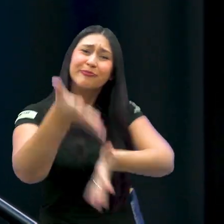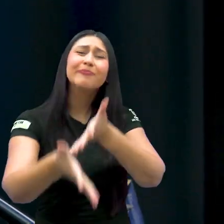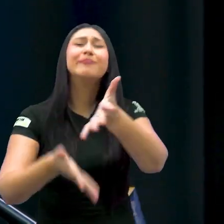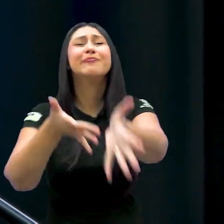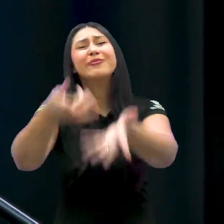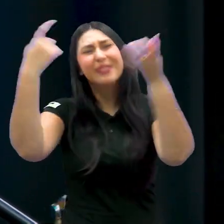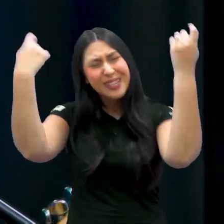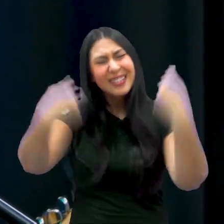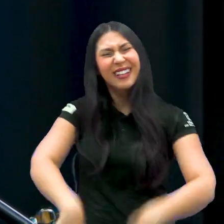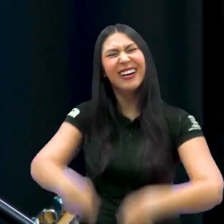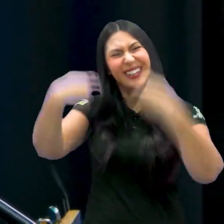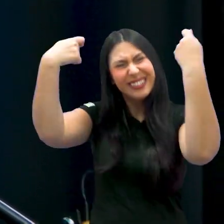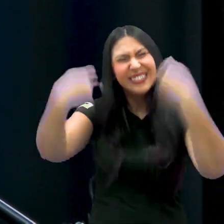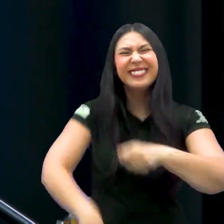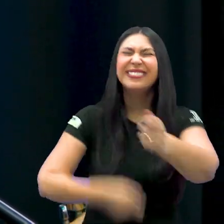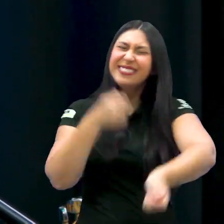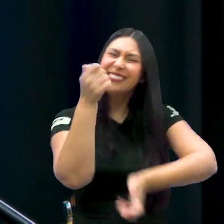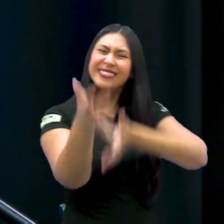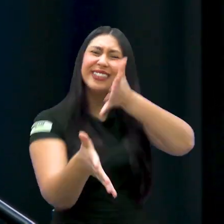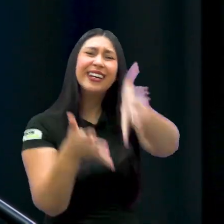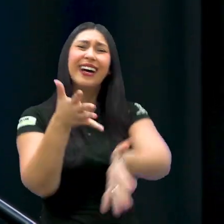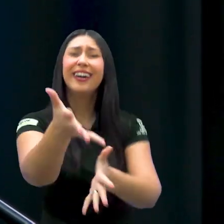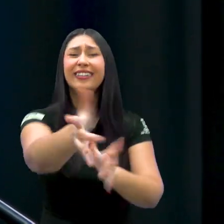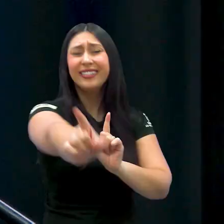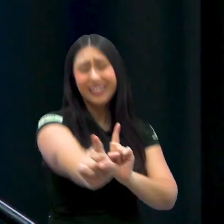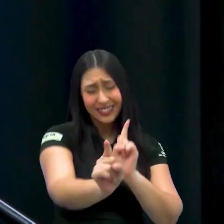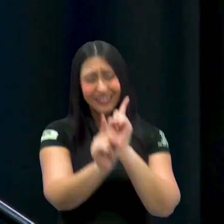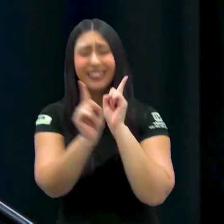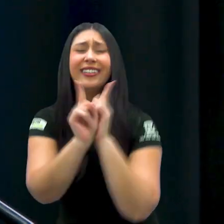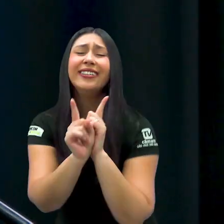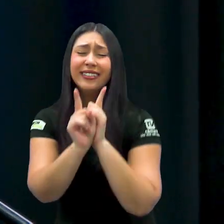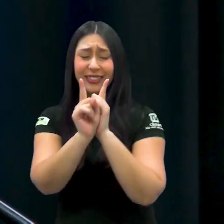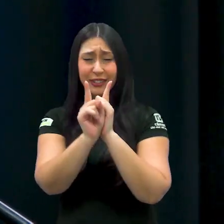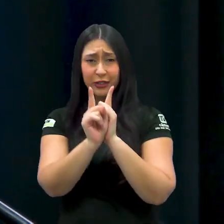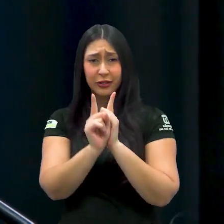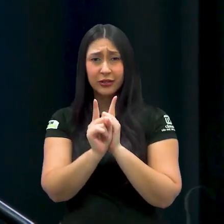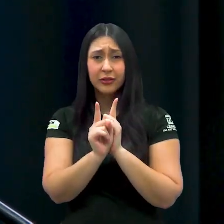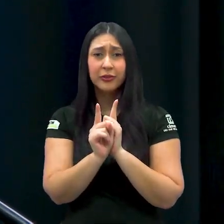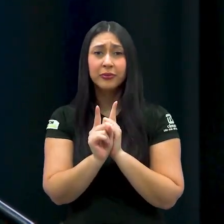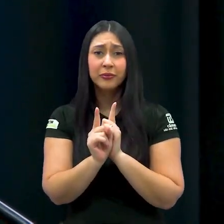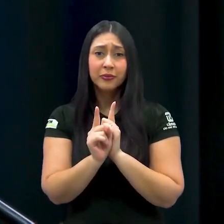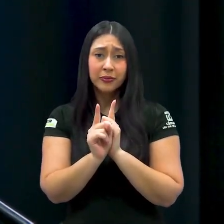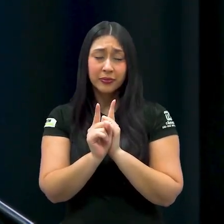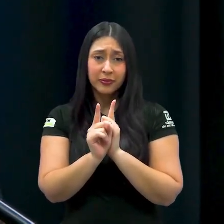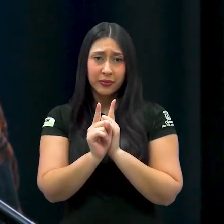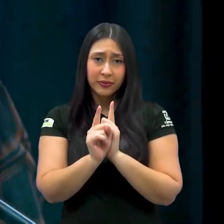queria te dizer, eu precisava de você.